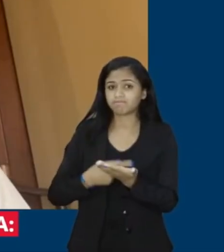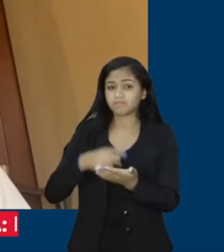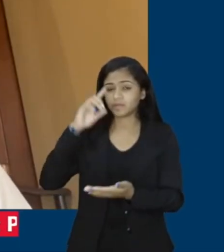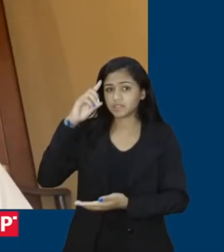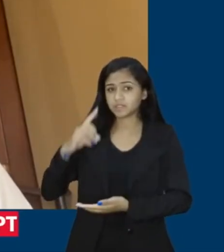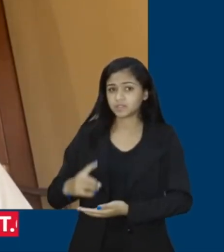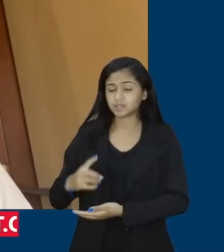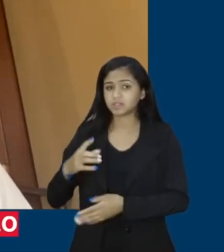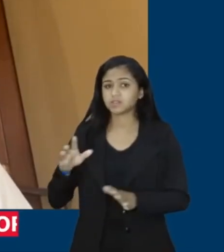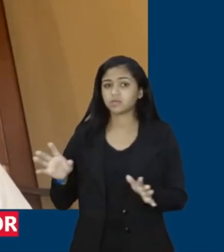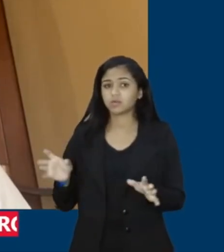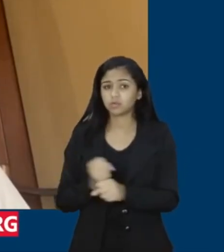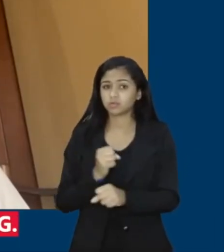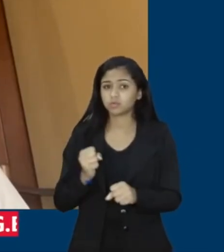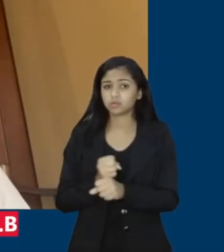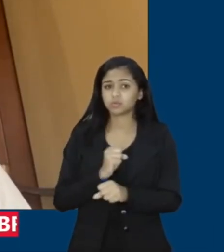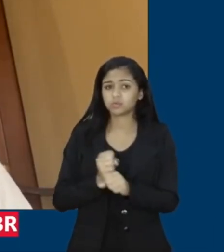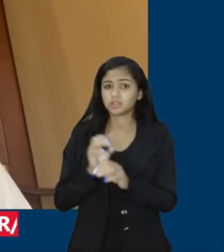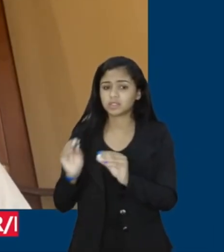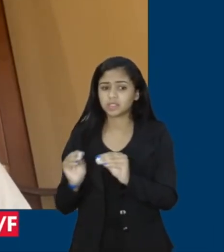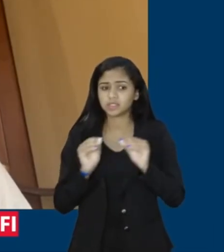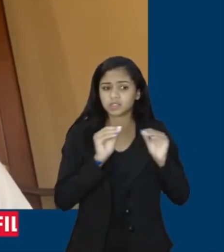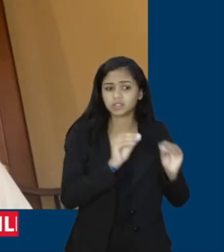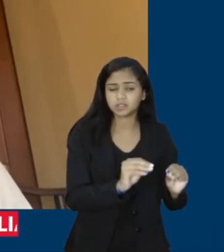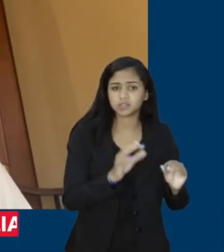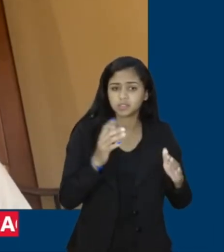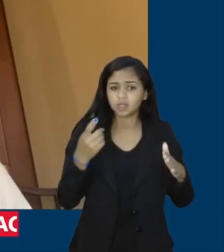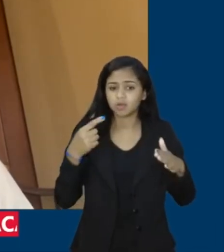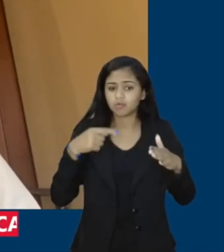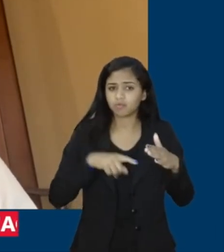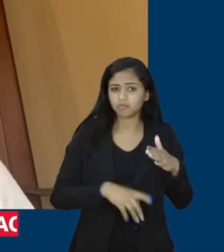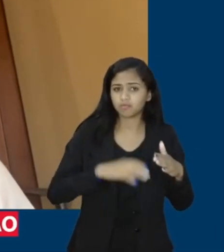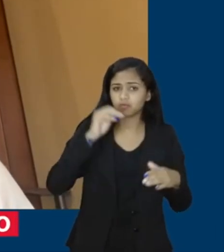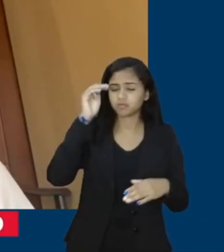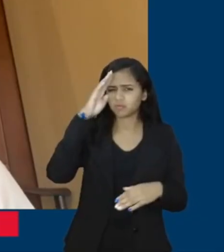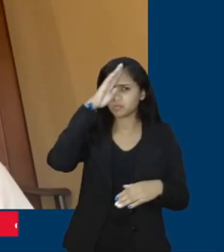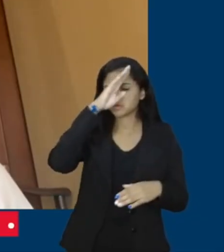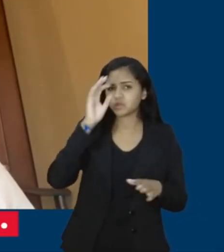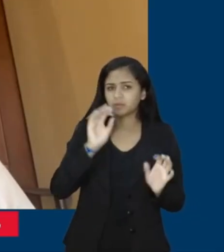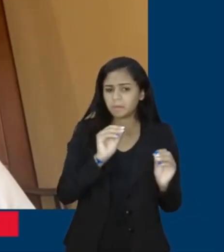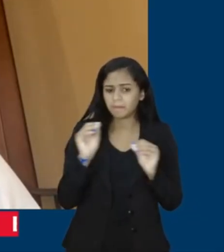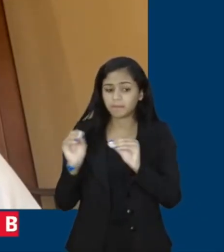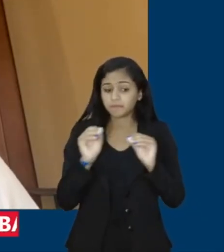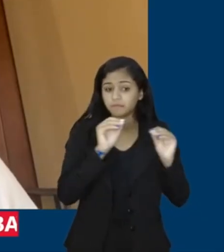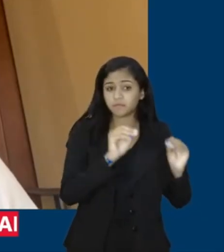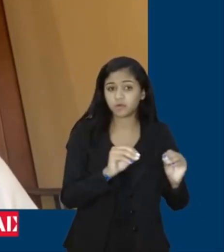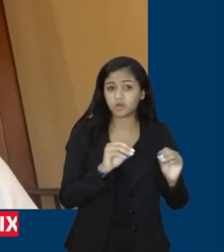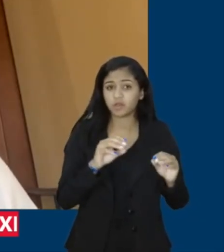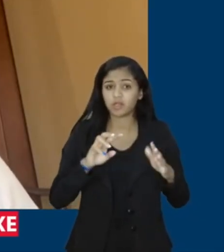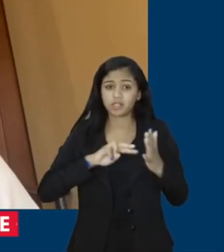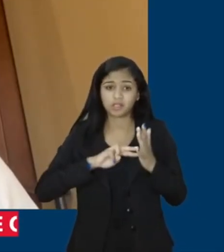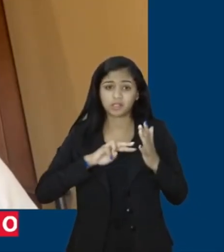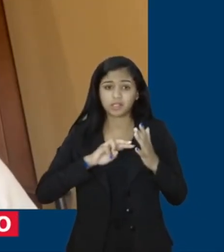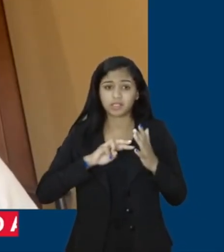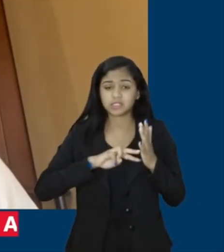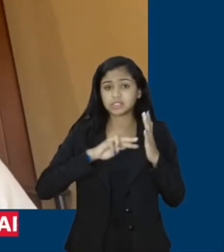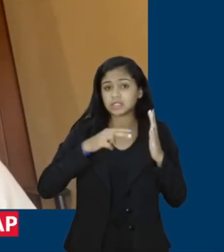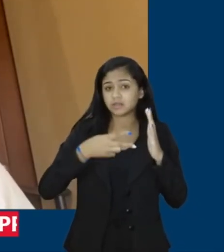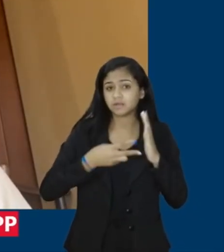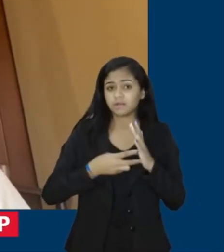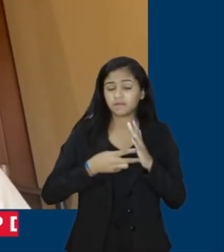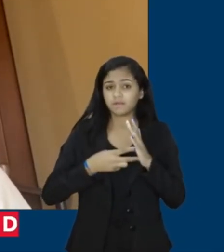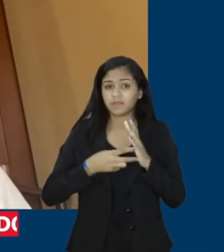construiu. Deixar o Fundeb fora, deixar o Fundo Constitucional do Distrito Federal fora, significa permitir ao